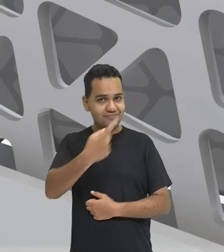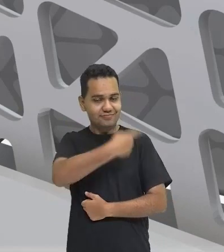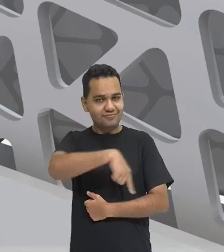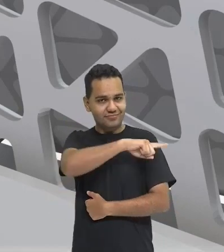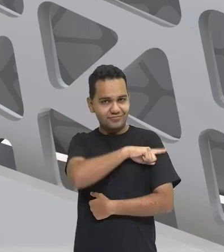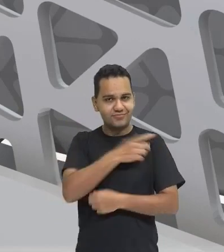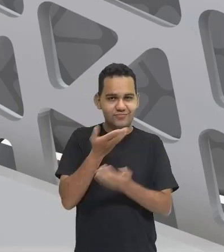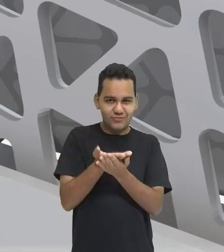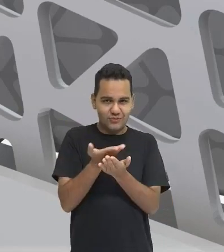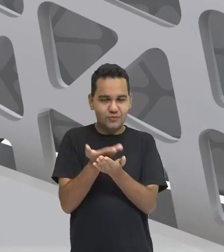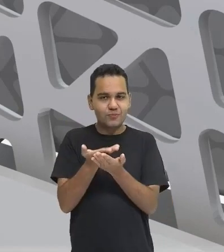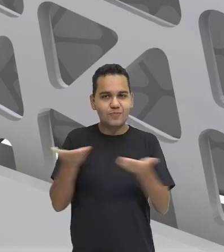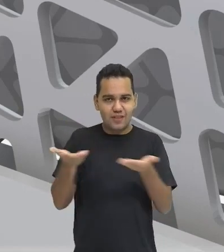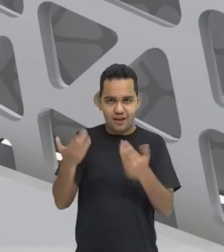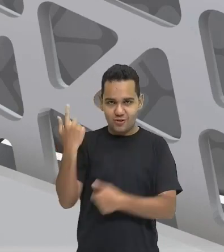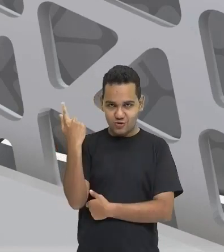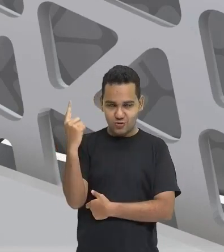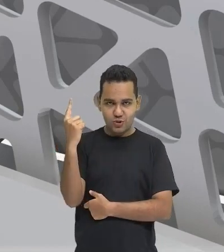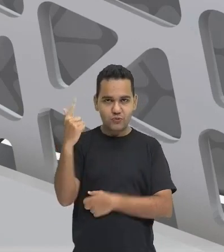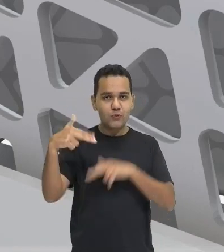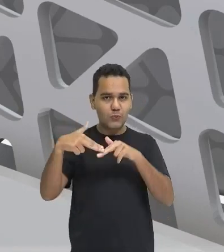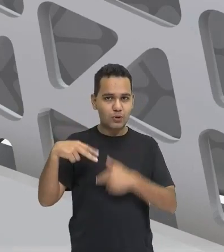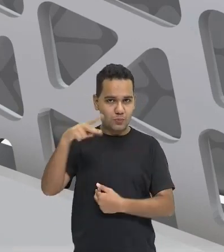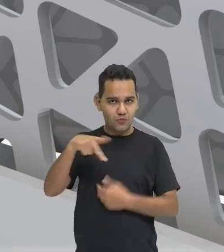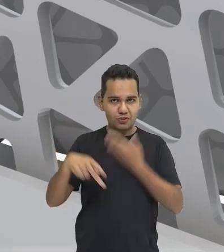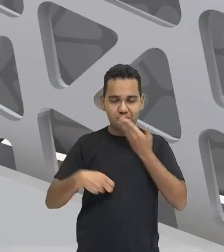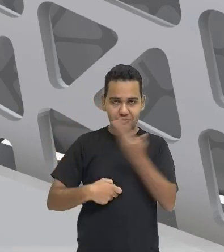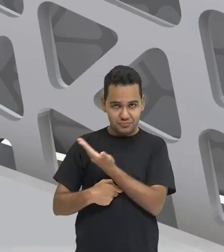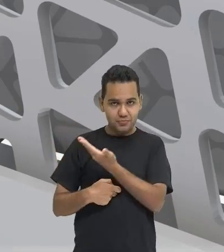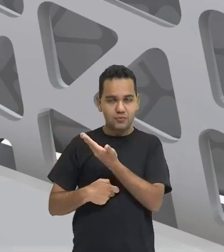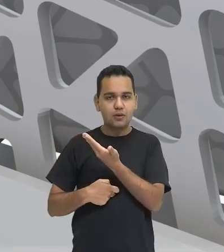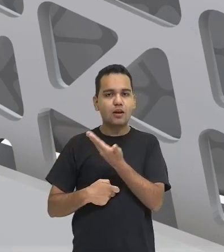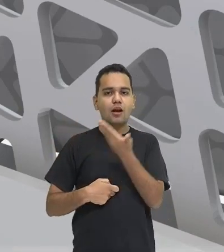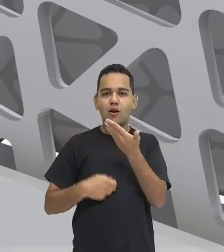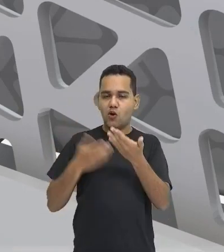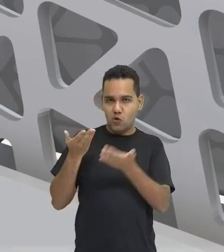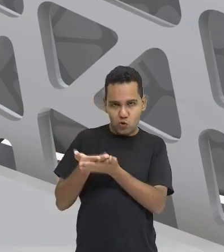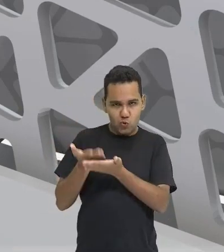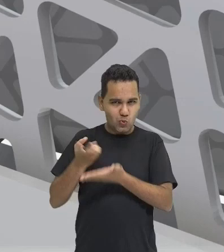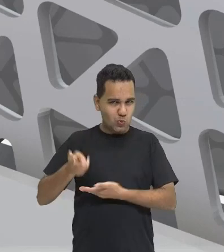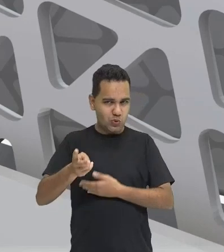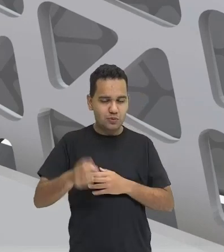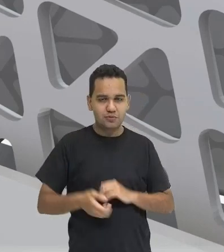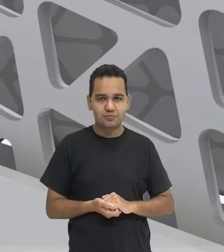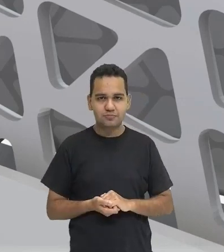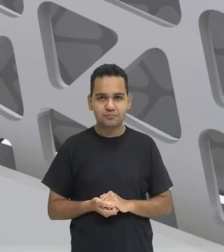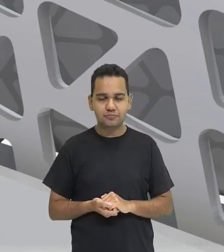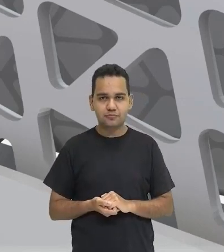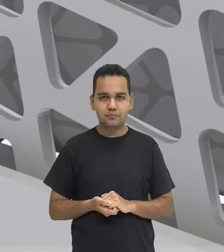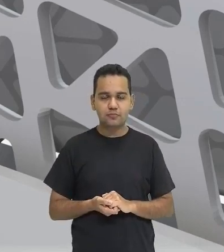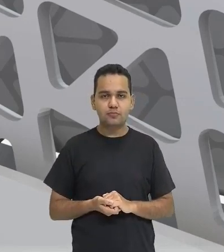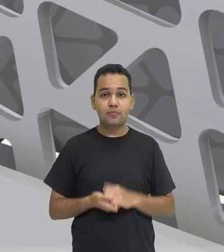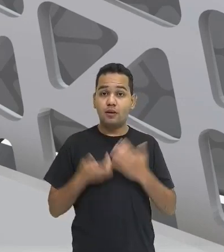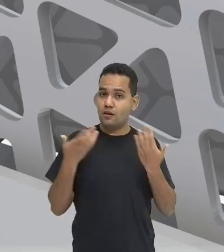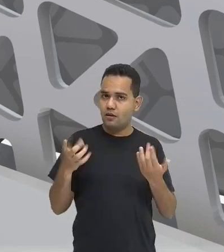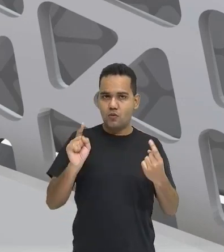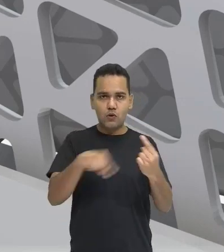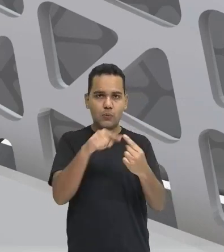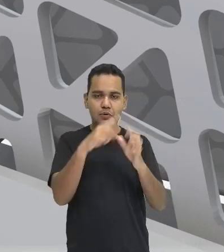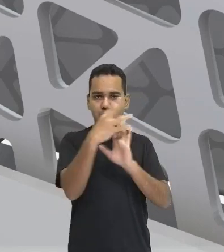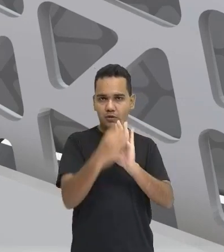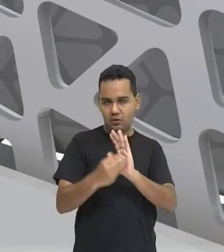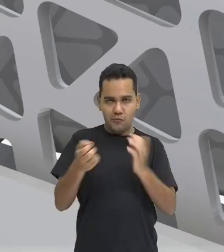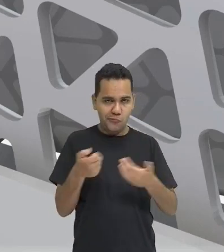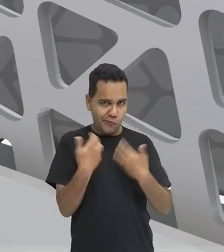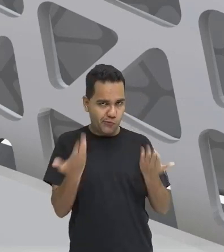bem-vindos a mais uma aula de Geografia. Eu sou o professor Wilson do Nascimento, vou dar continuidade às nossas atividades de hoje. Vamos verificar qual o objeto